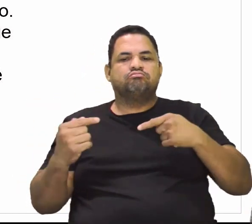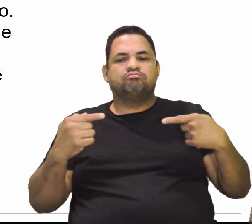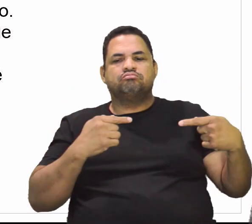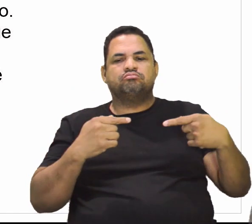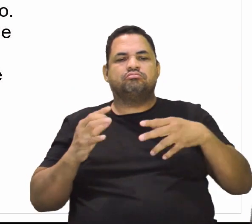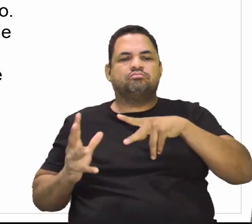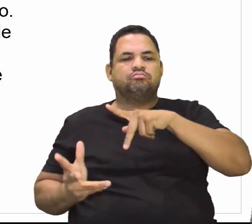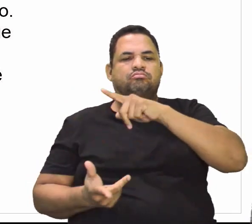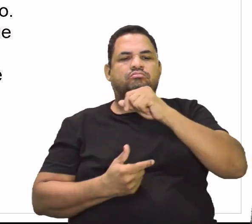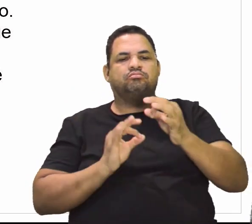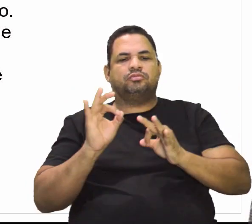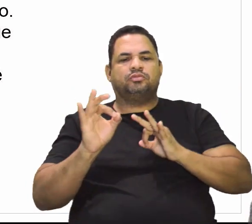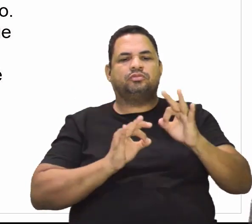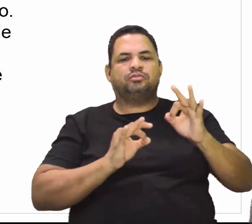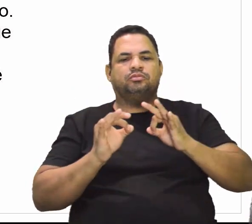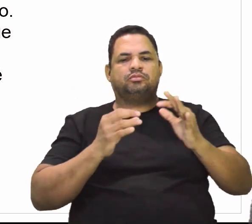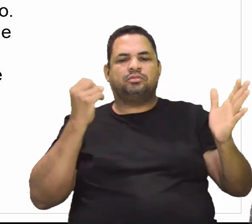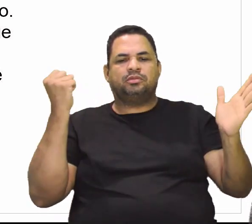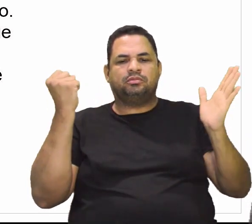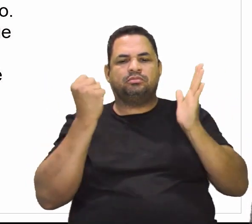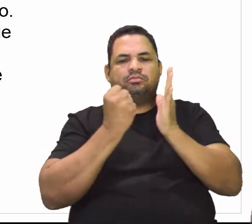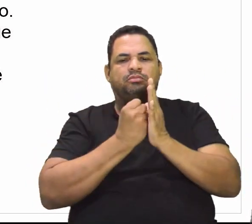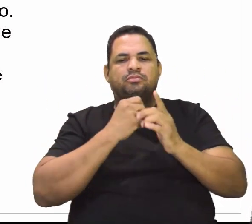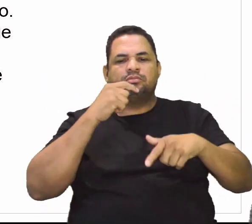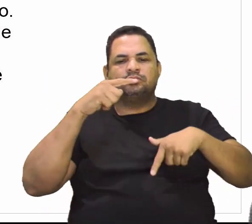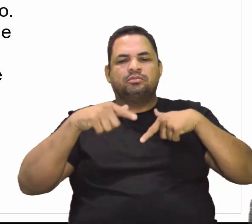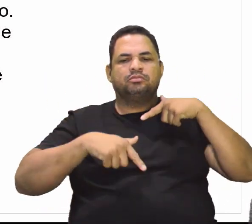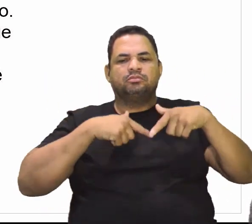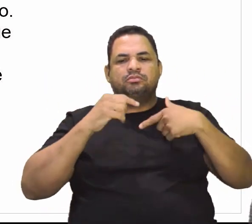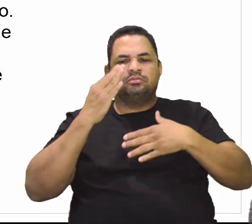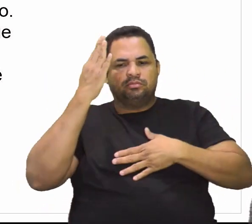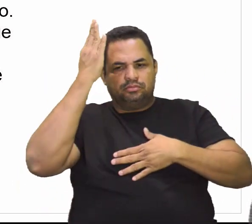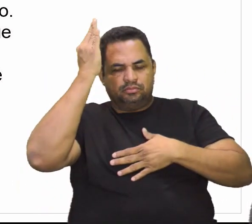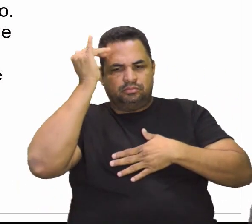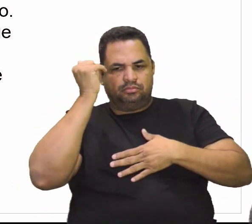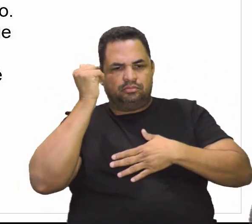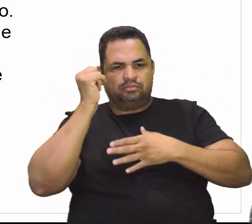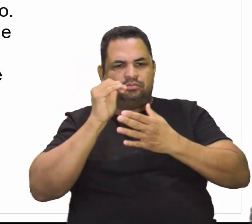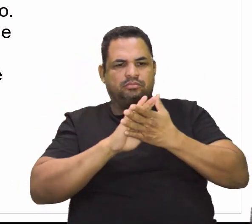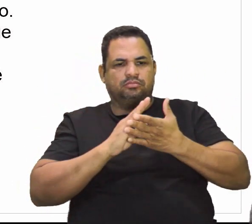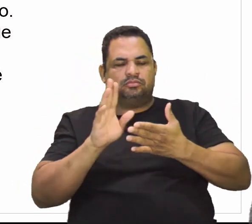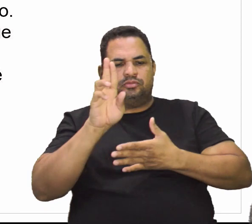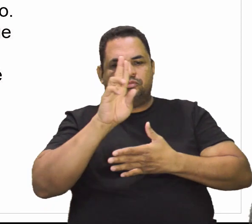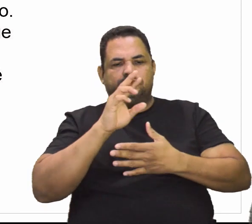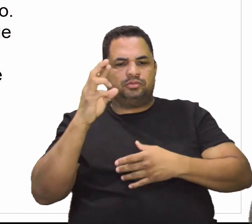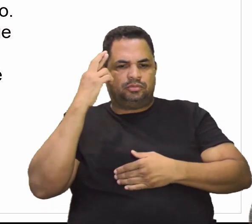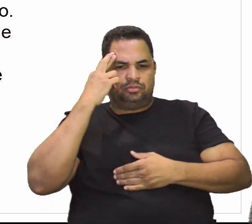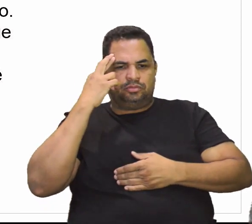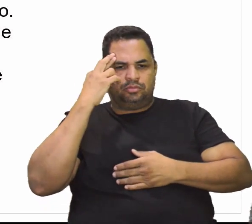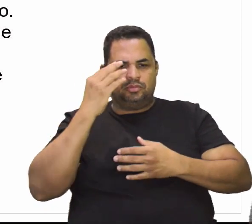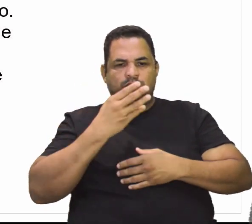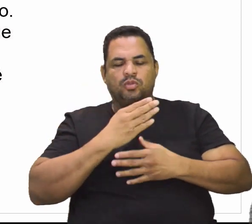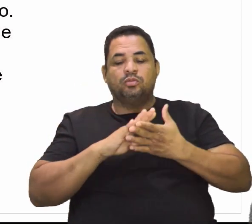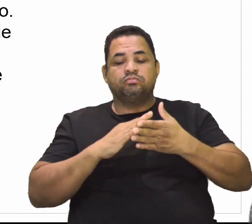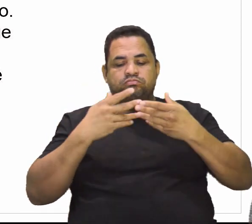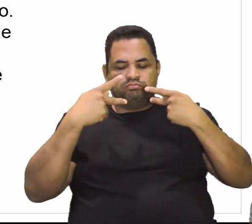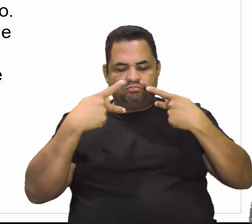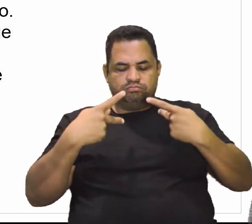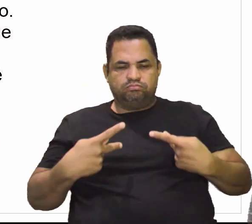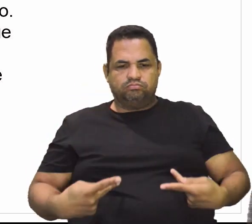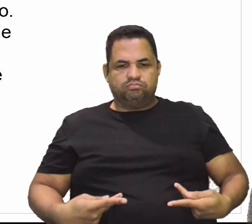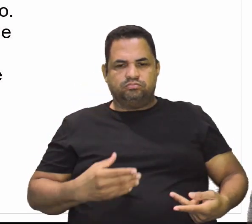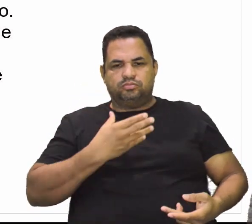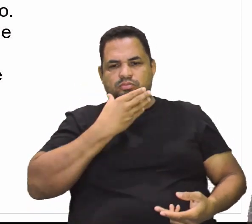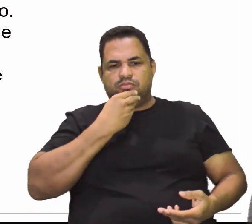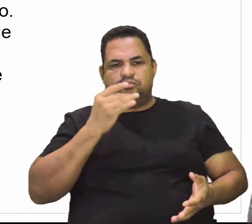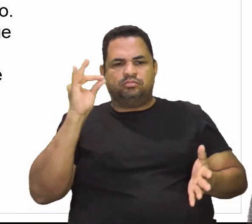grande marco na produção do saber. Afinal, através da razão, o homem desse tempo